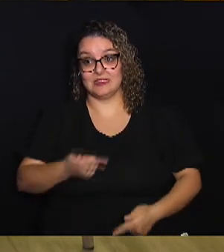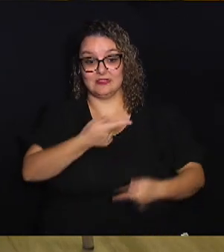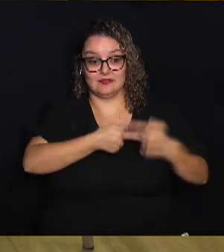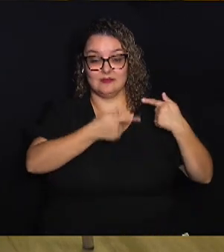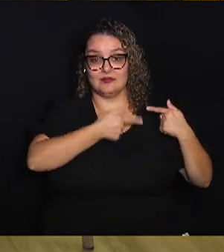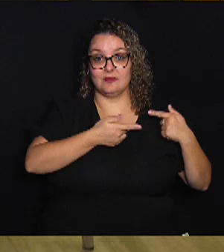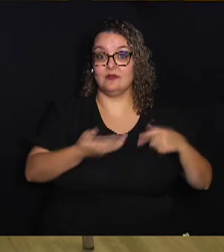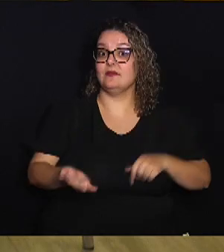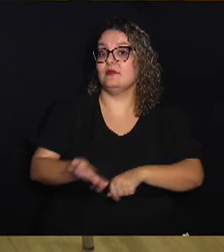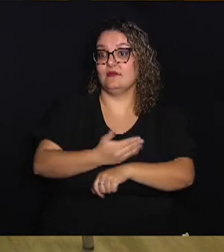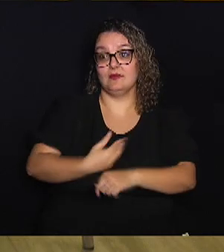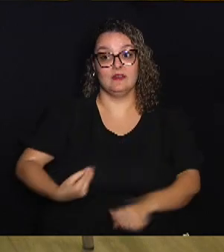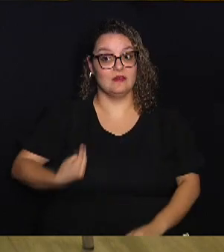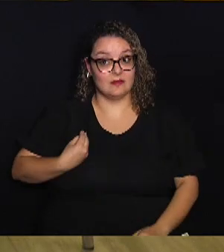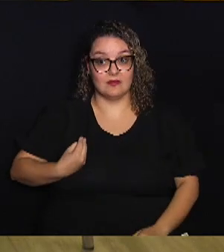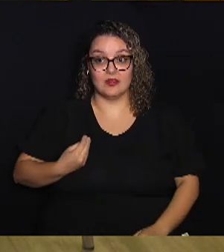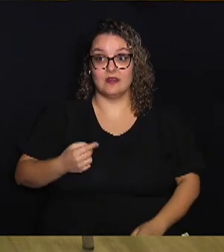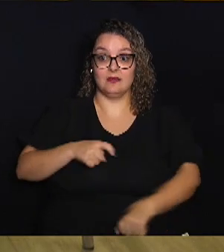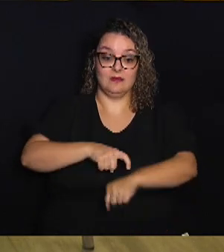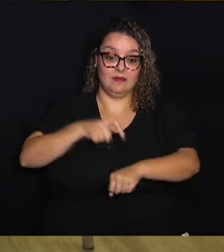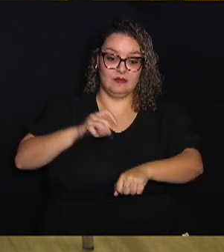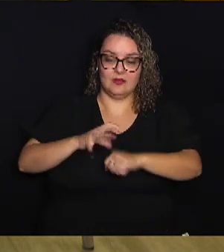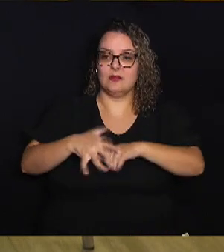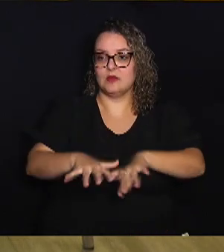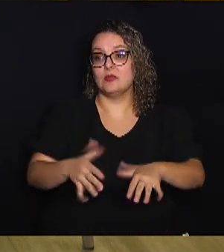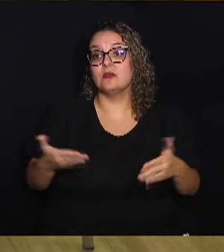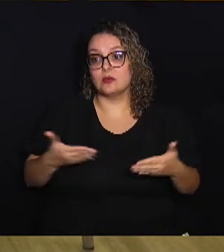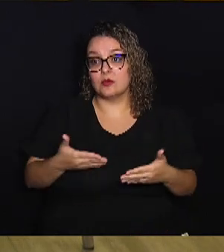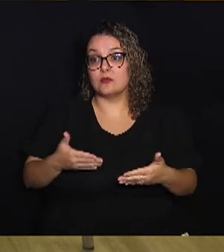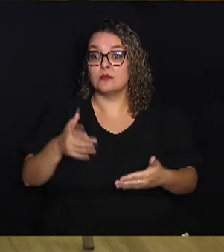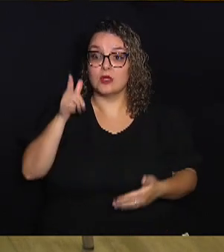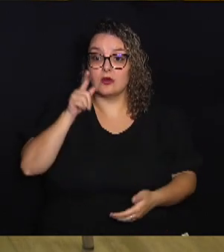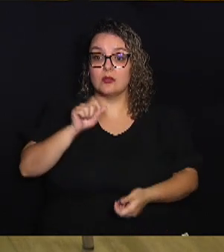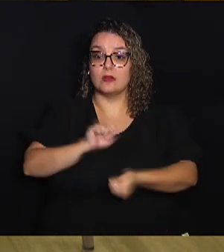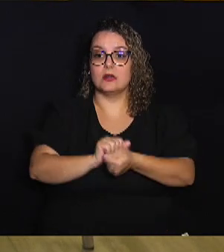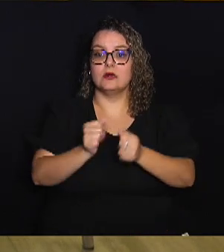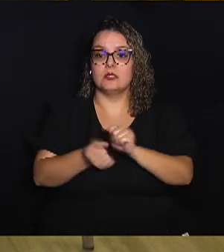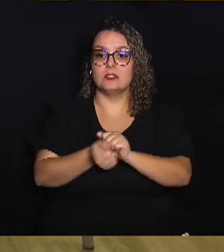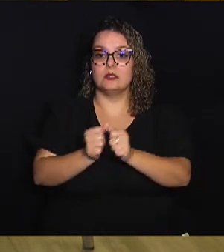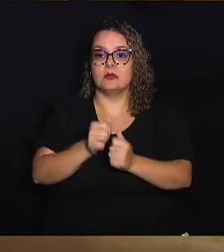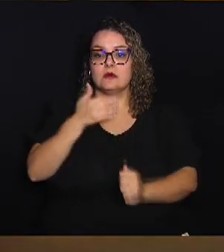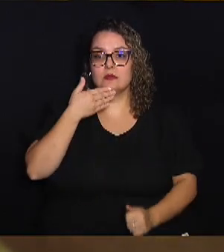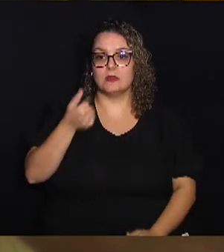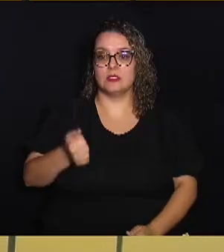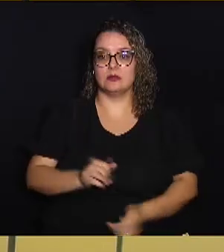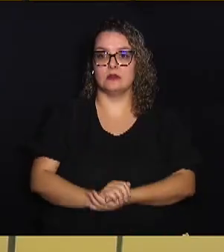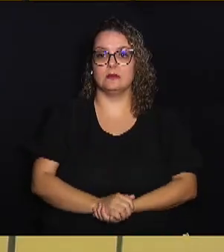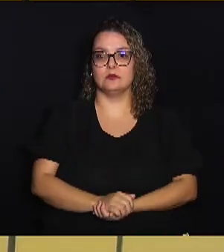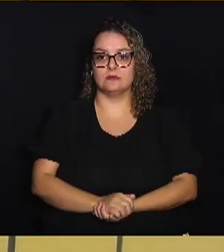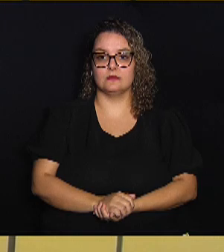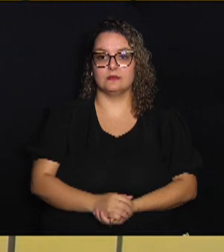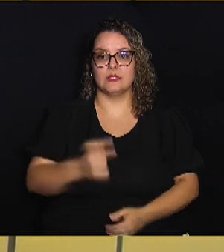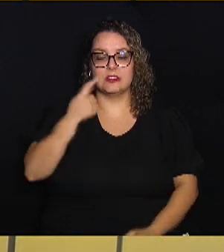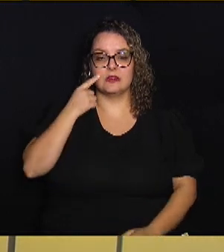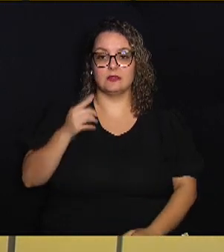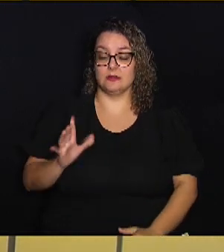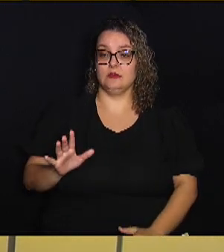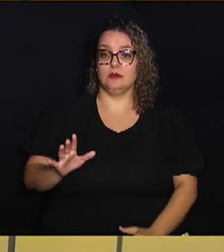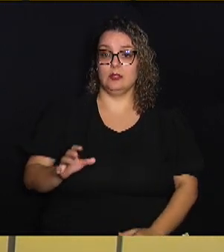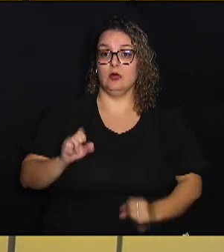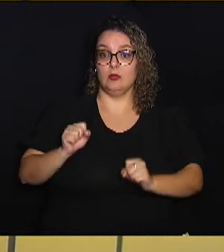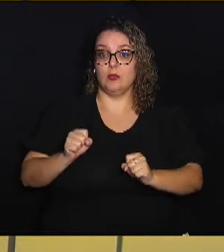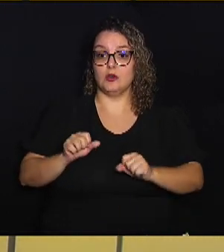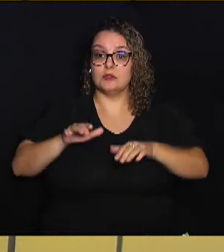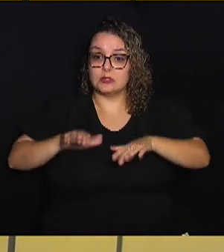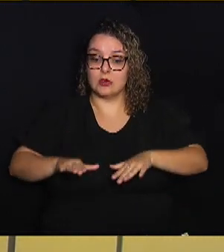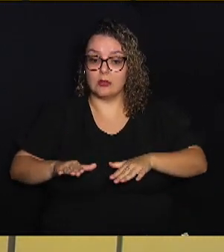viveram o antes, sim, viveram a pandemia e hoje conseguem flexibilizar melhor essa volta. Pensar assim, opa, tenho que voltar, posso ficar um pouco em casa,